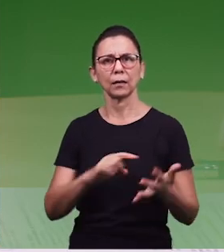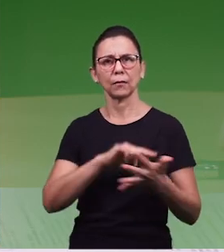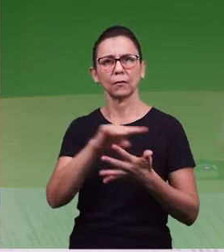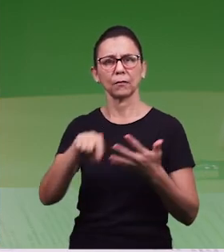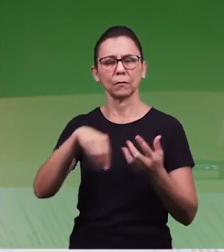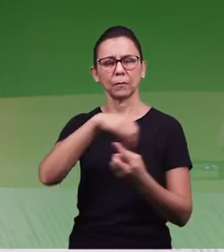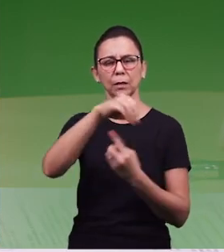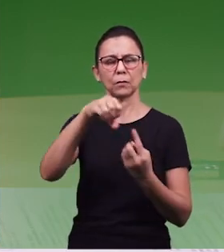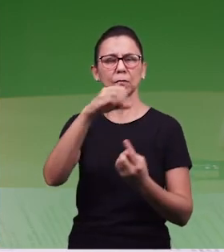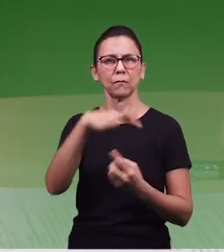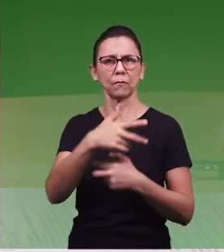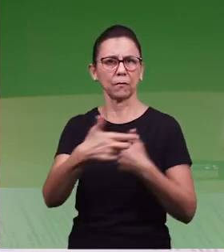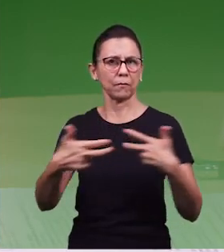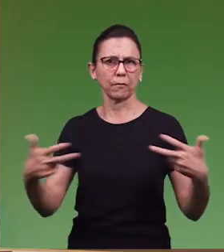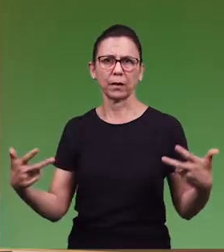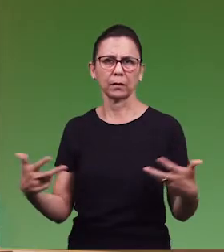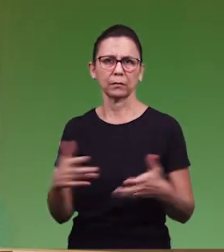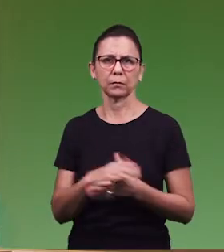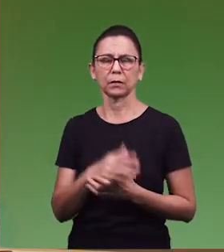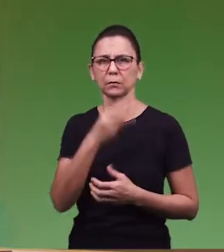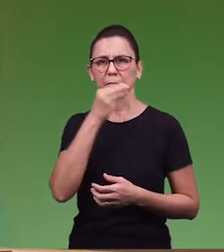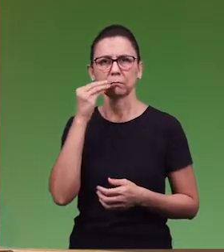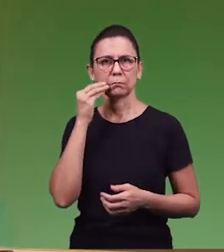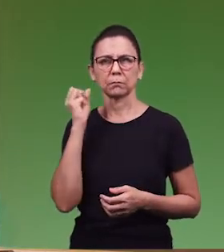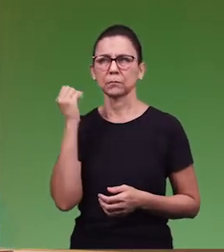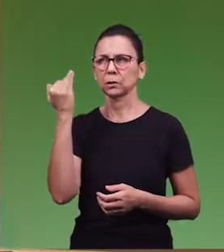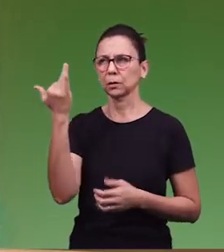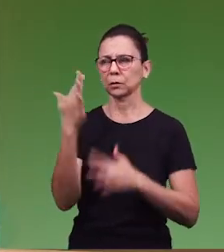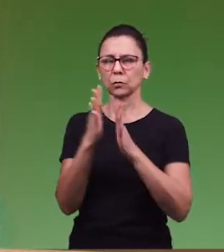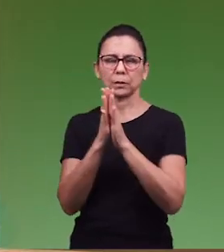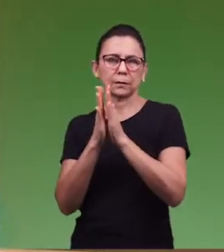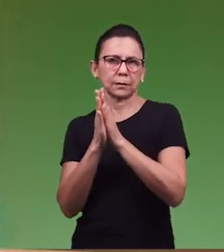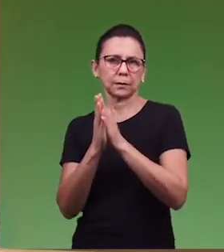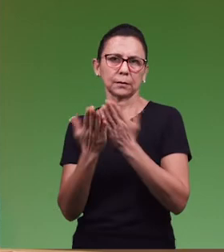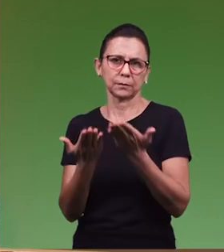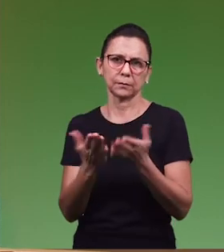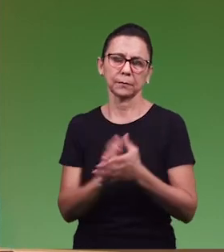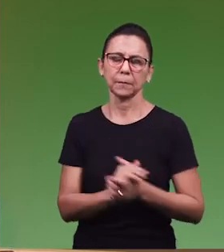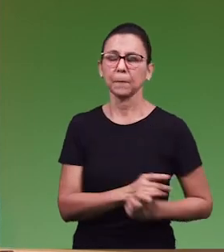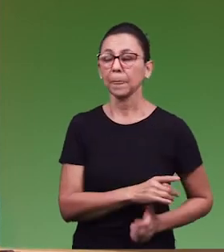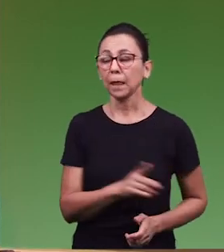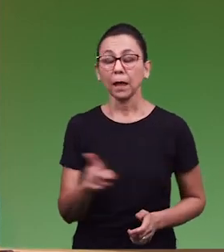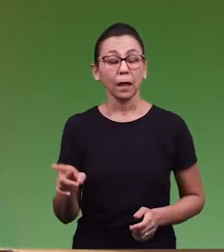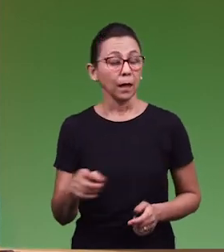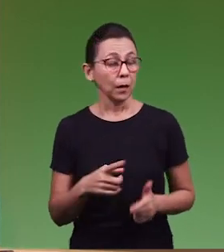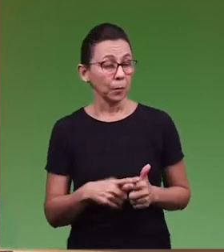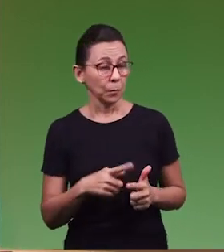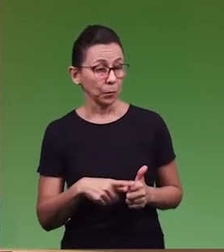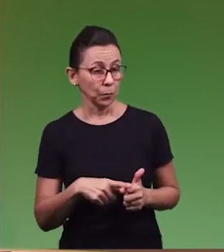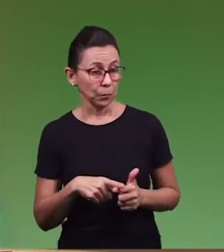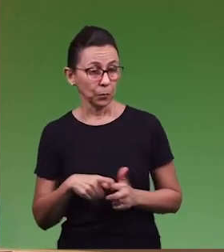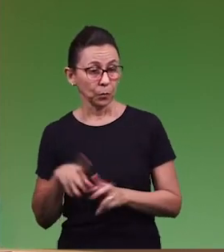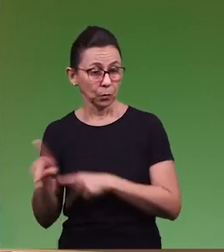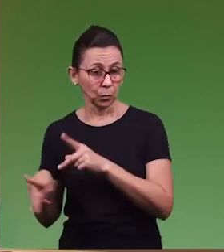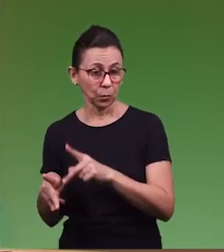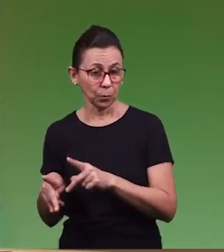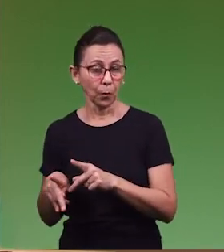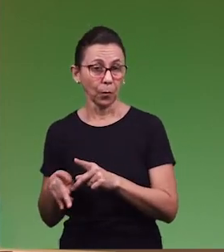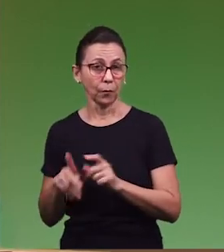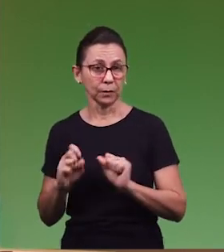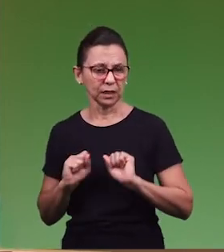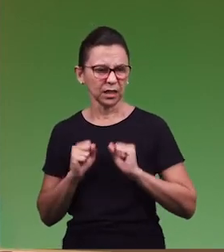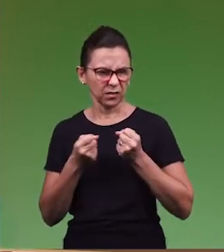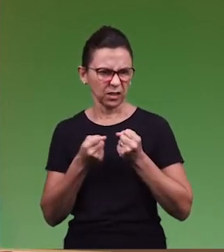era exatamente a forma como os irmãos perseveravam, porque o texto diz assim, todos os